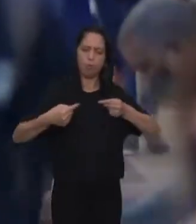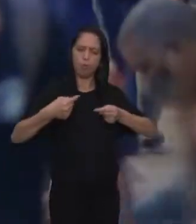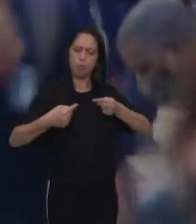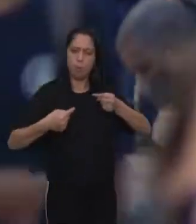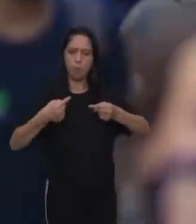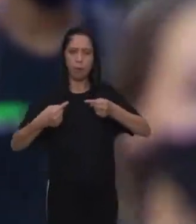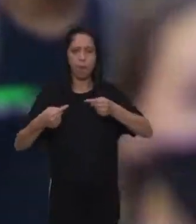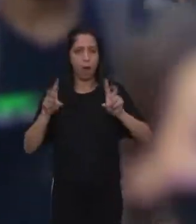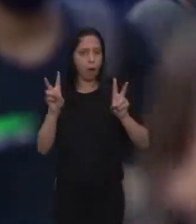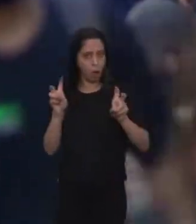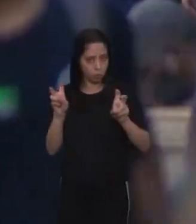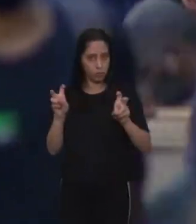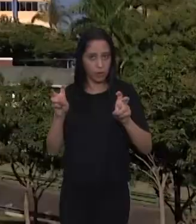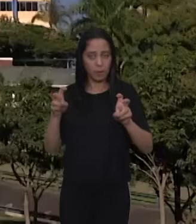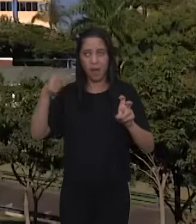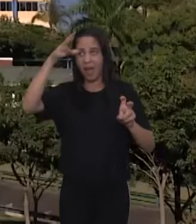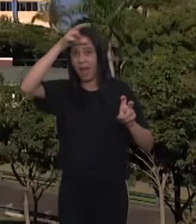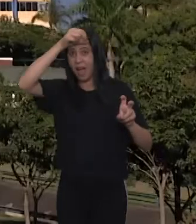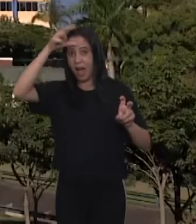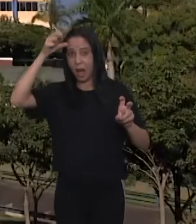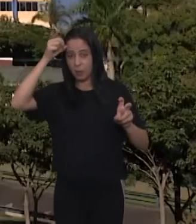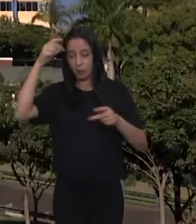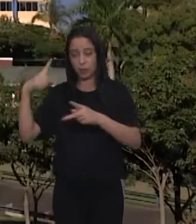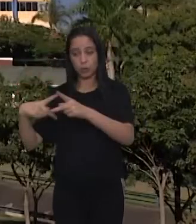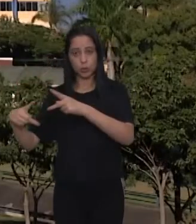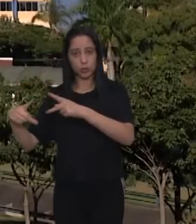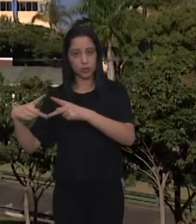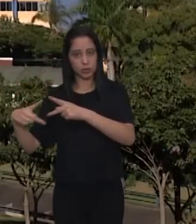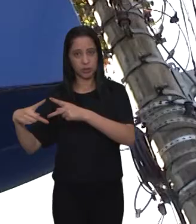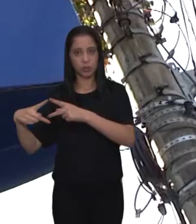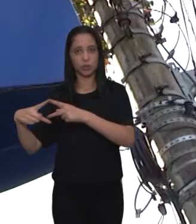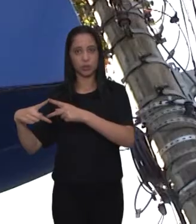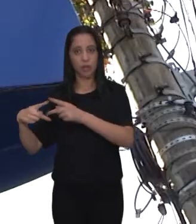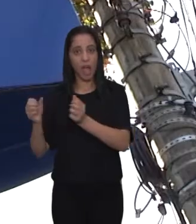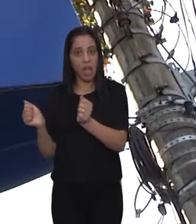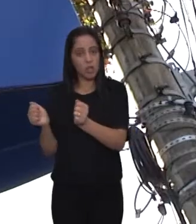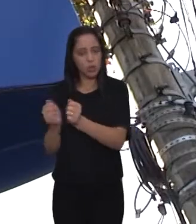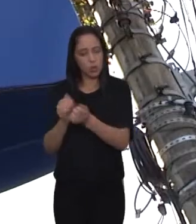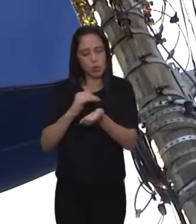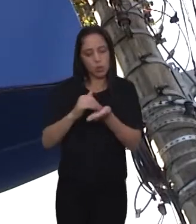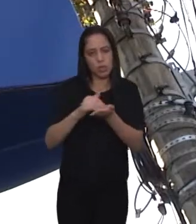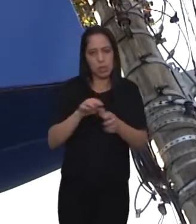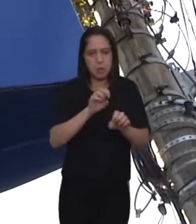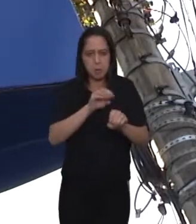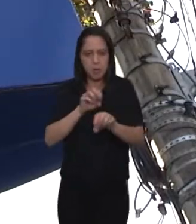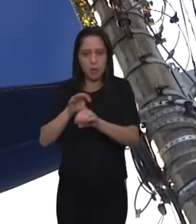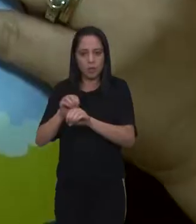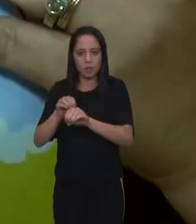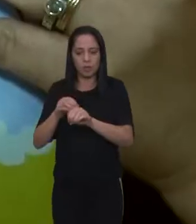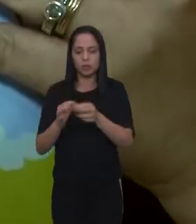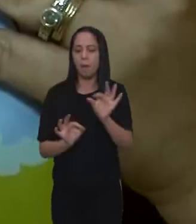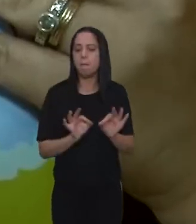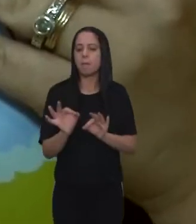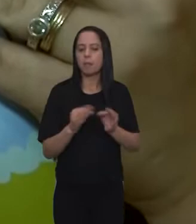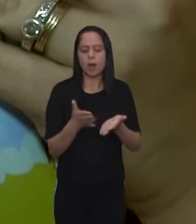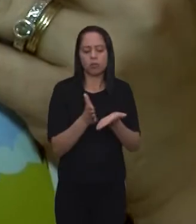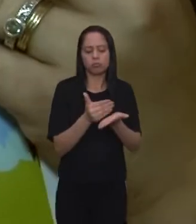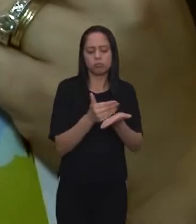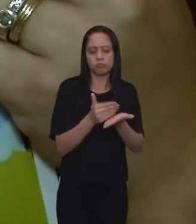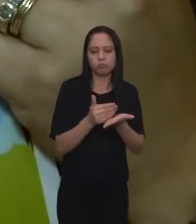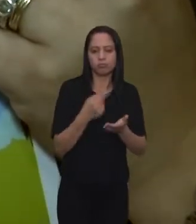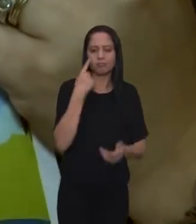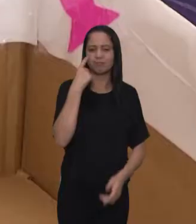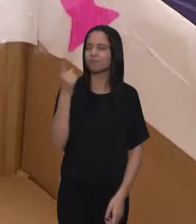deste assunto de interesse público a Prefeitura de São José dos Campos por meio da secretaria de educação lançou uma